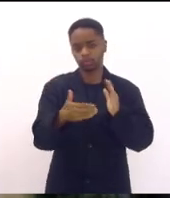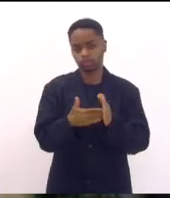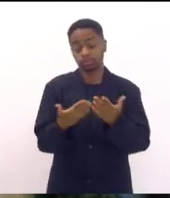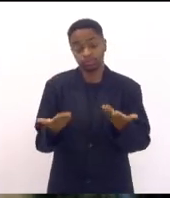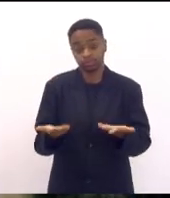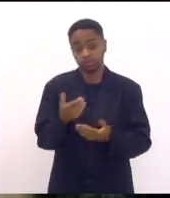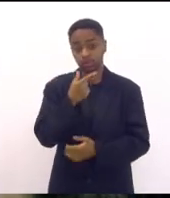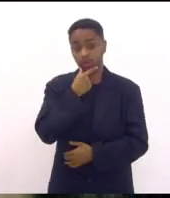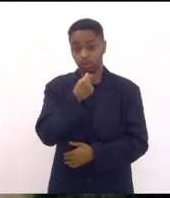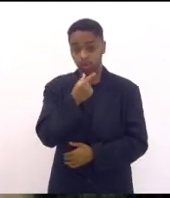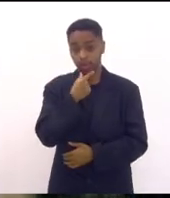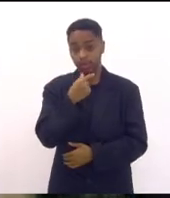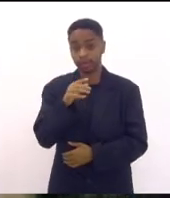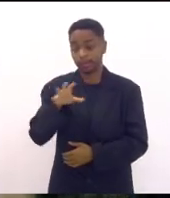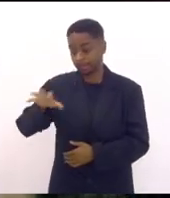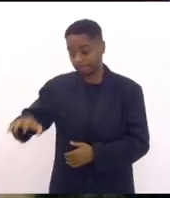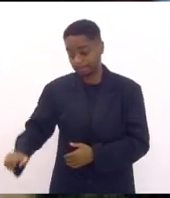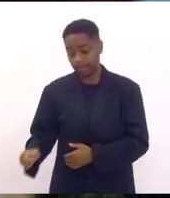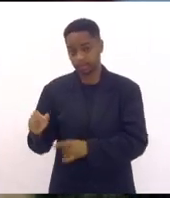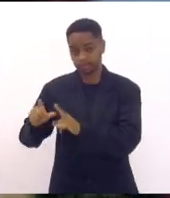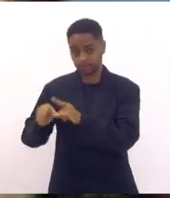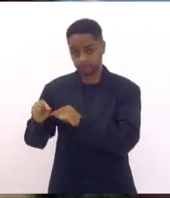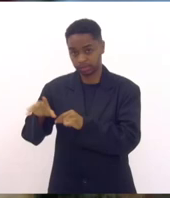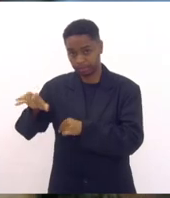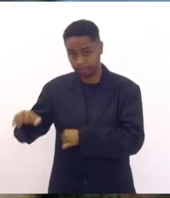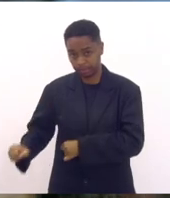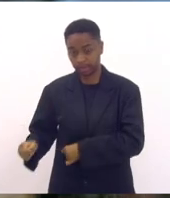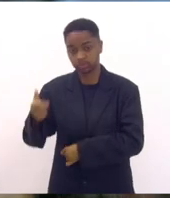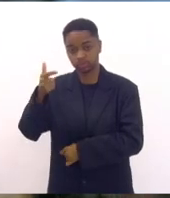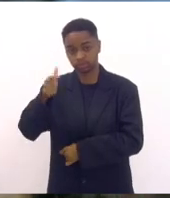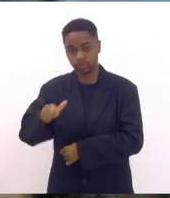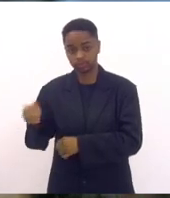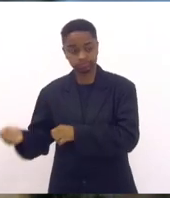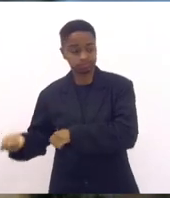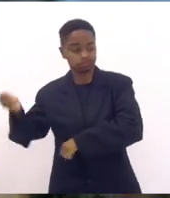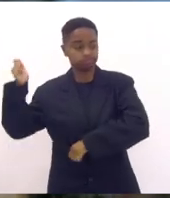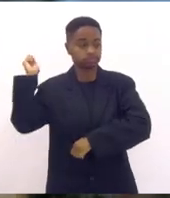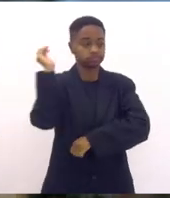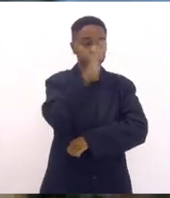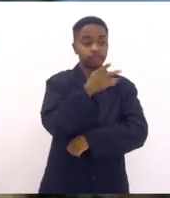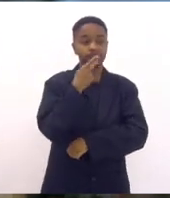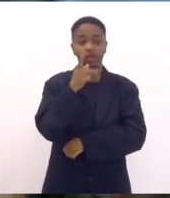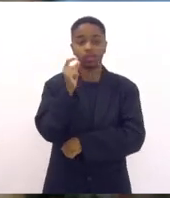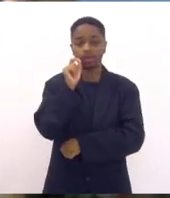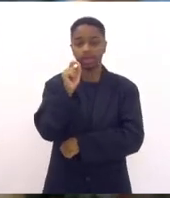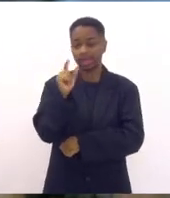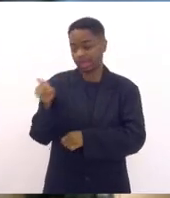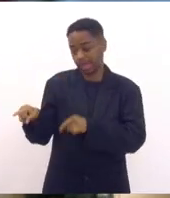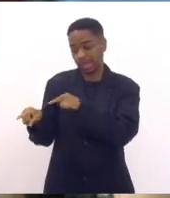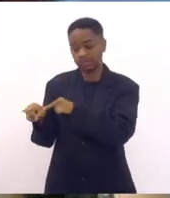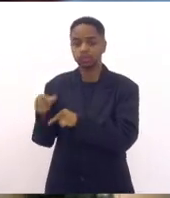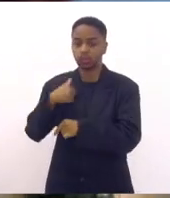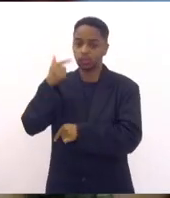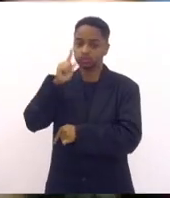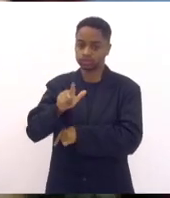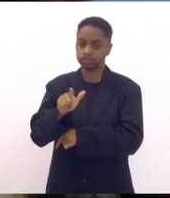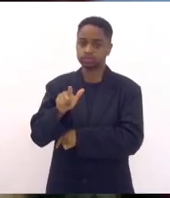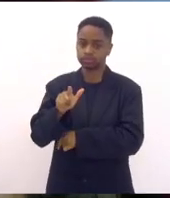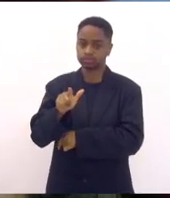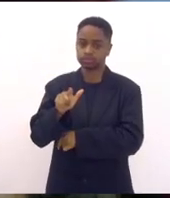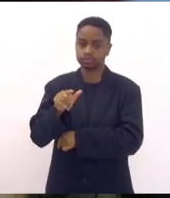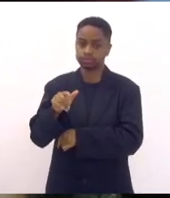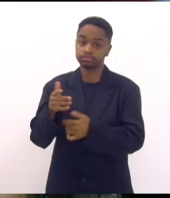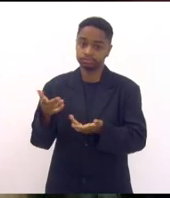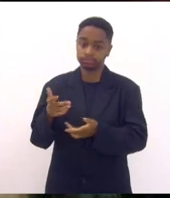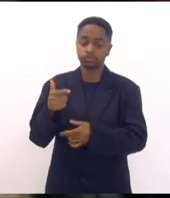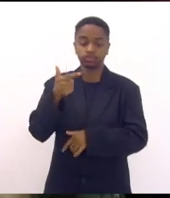aquela mais uma estrela ele já tinha jogado várias de volta ao mar ele disse mas essa sim e ele